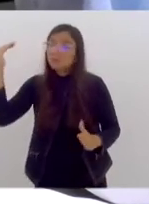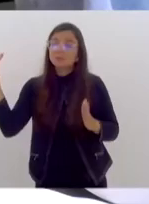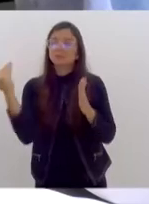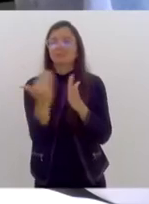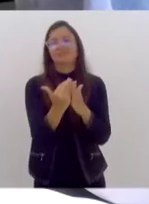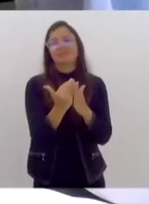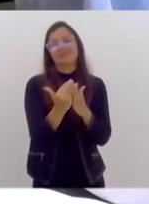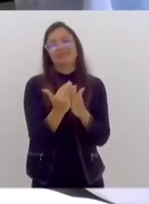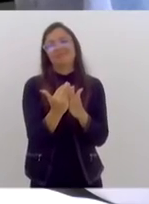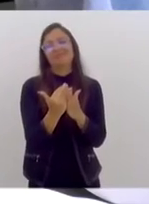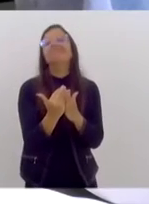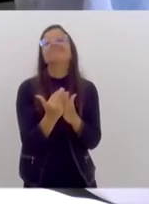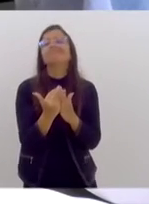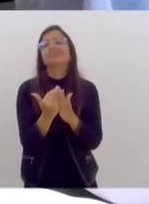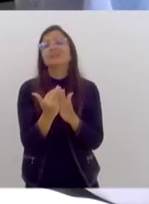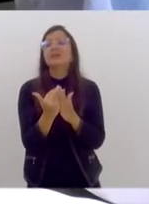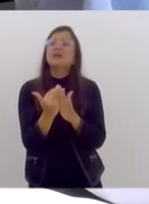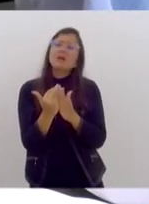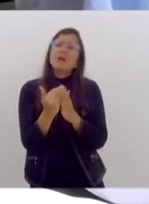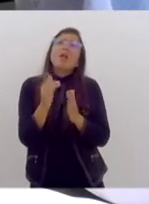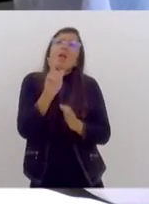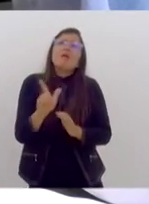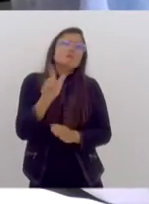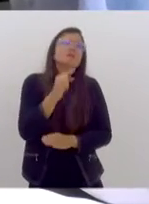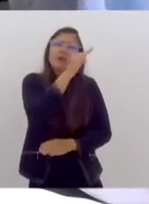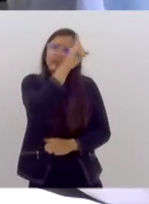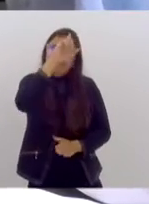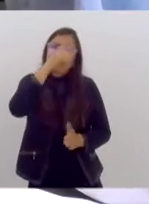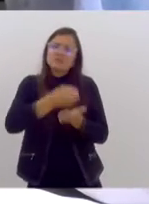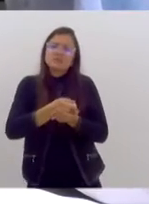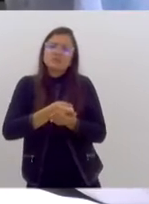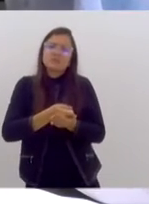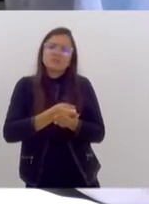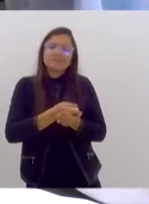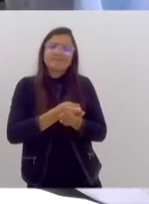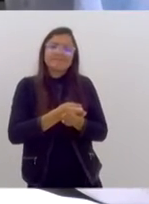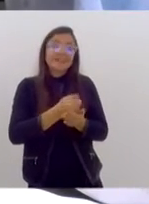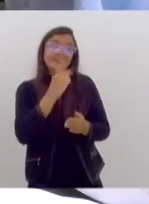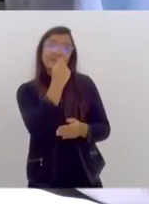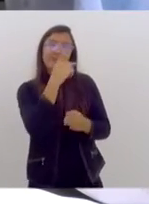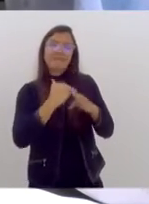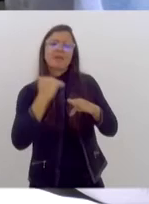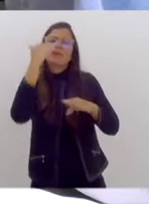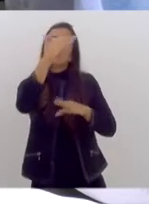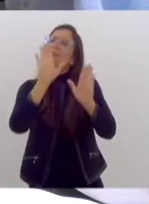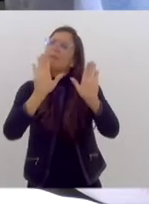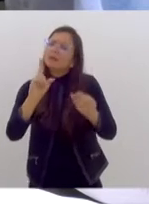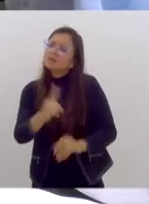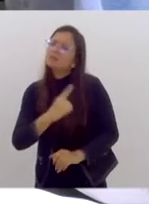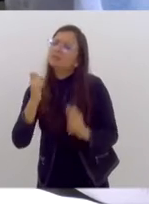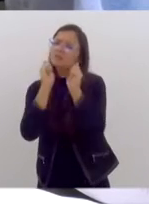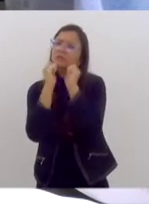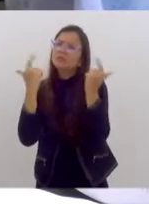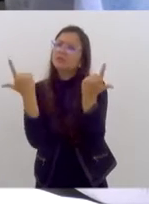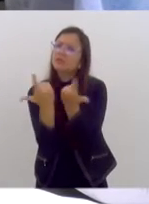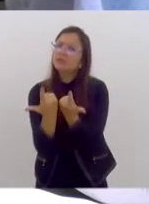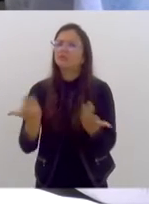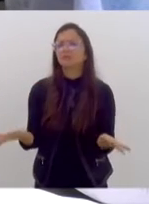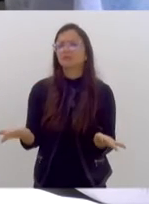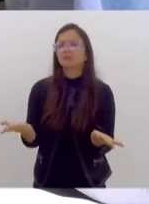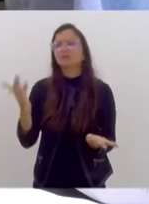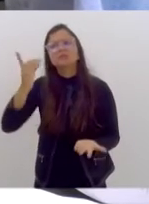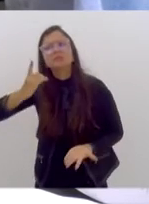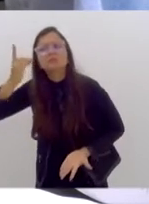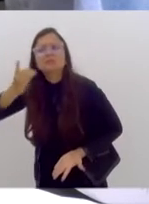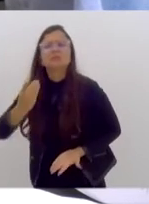é óbvio que a decisão final é dele mas a casa a rege os deputados a CPI